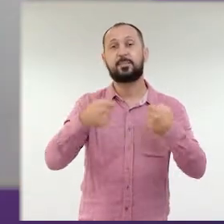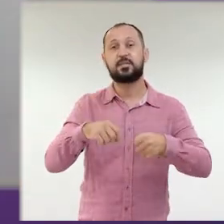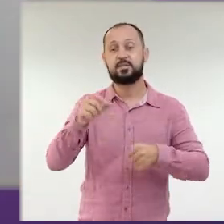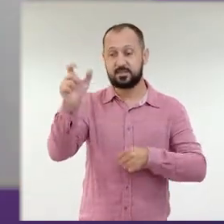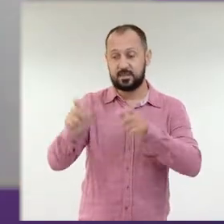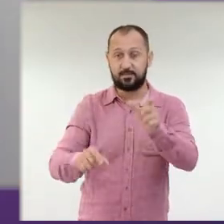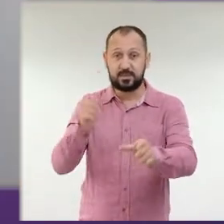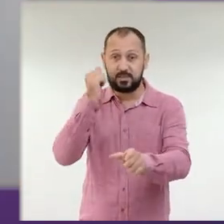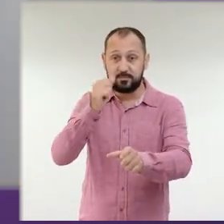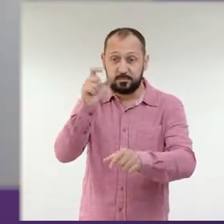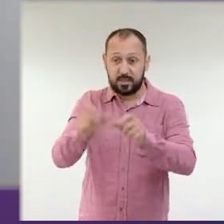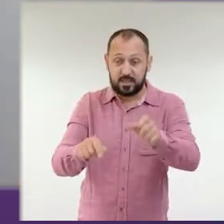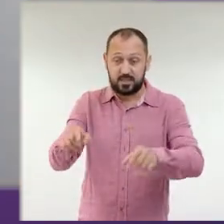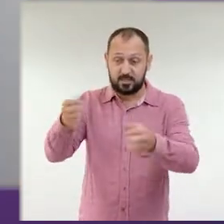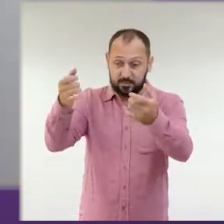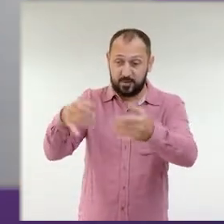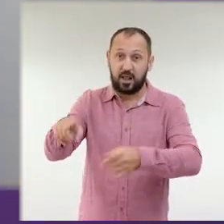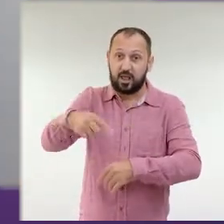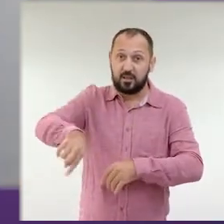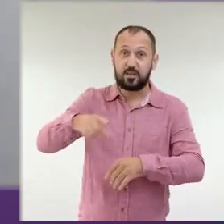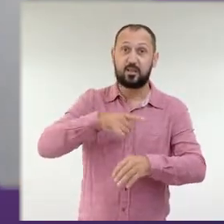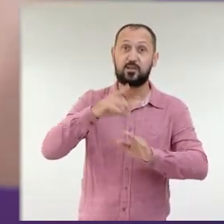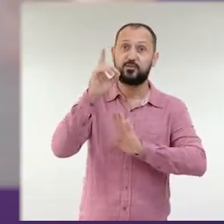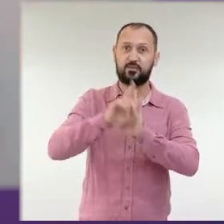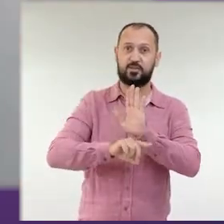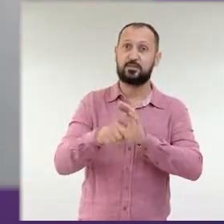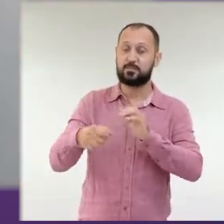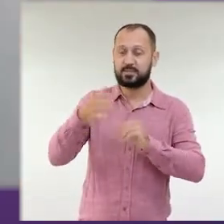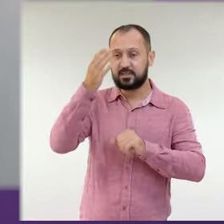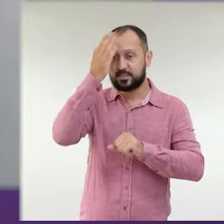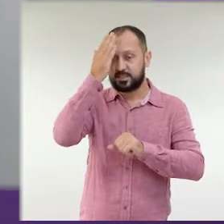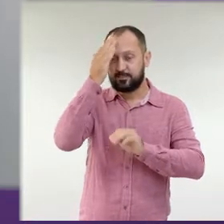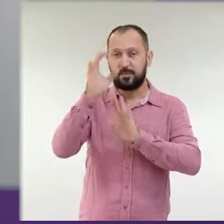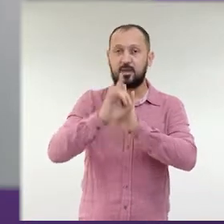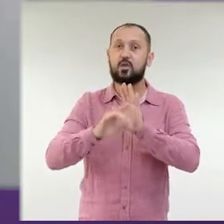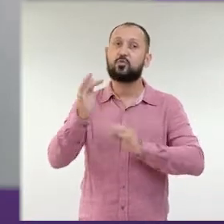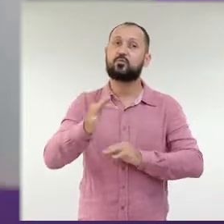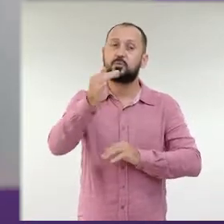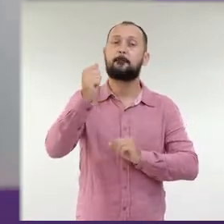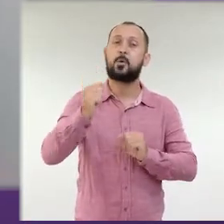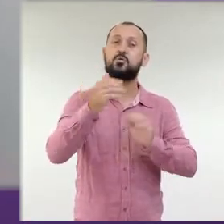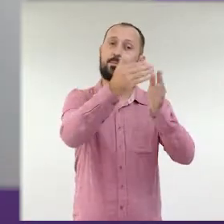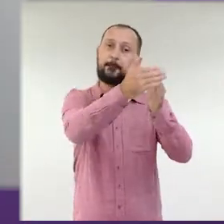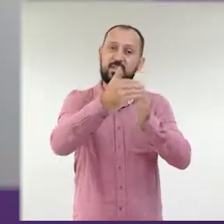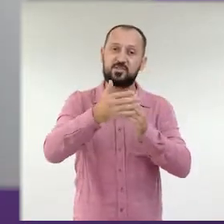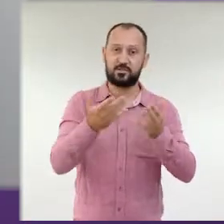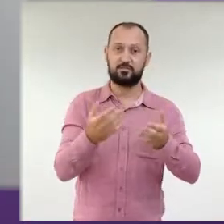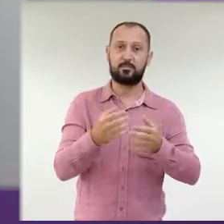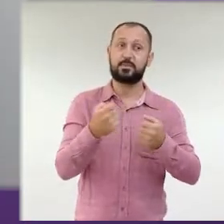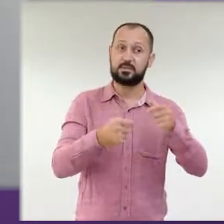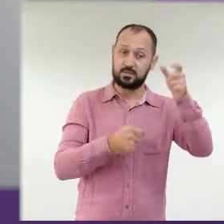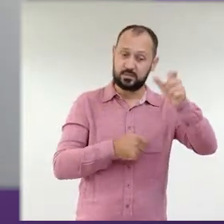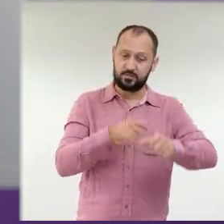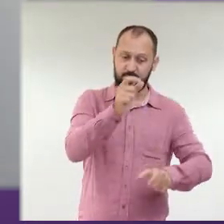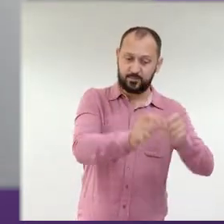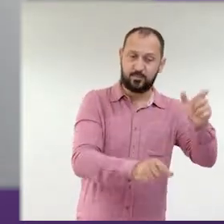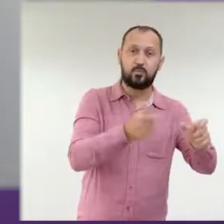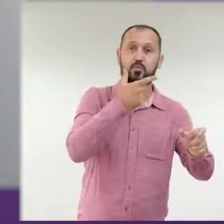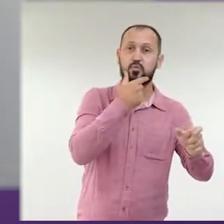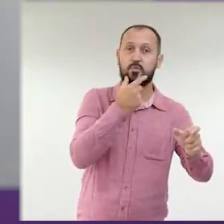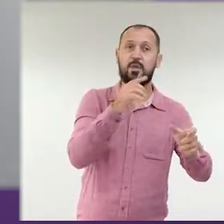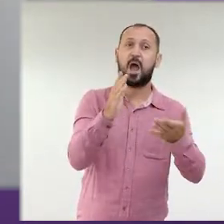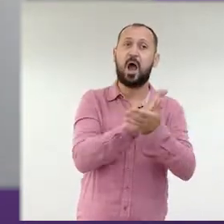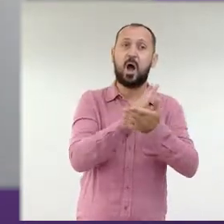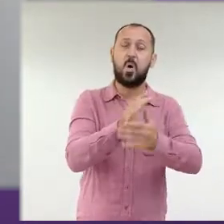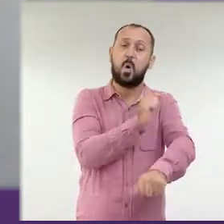para as meninas que elas têm direitos e que, uma vez conhecendo, elas possam exercê-los. Nós precisamos dizer para os meninos que